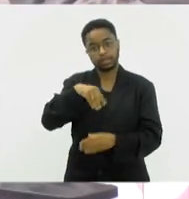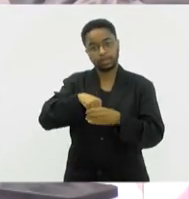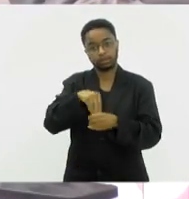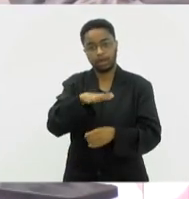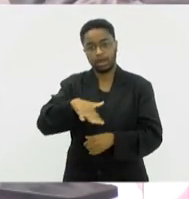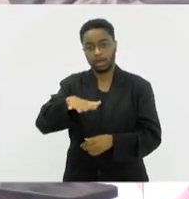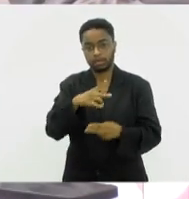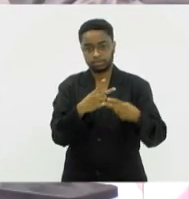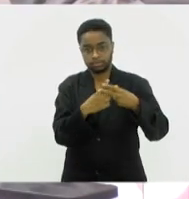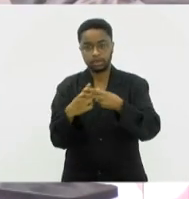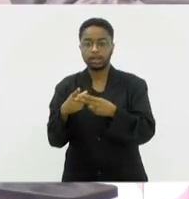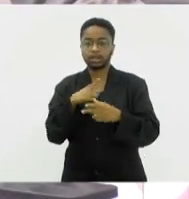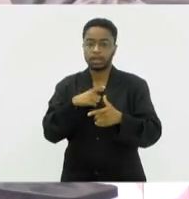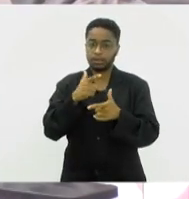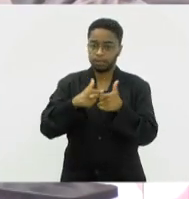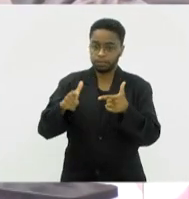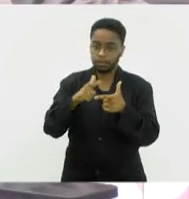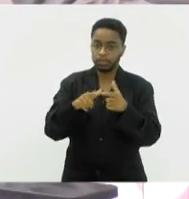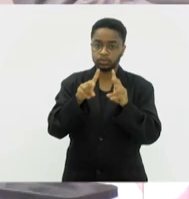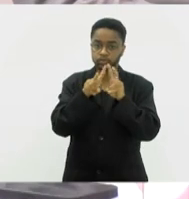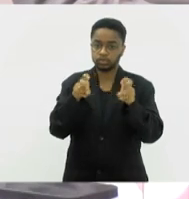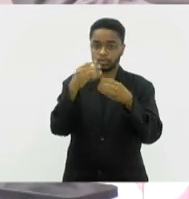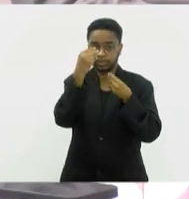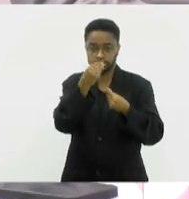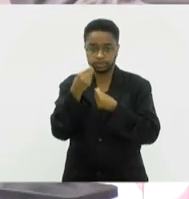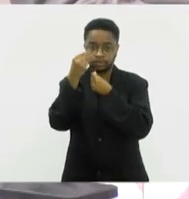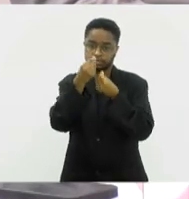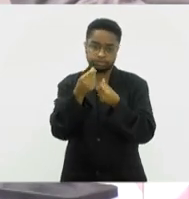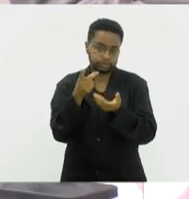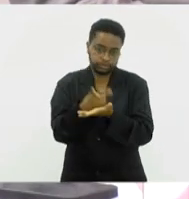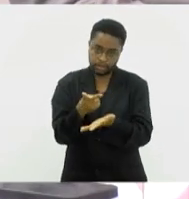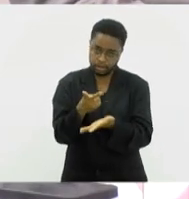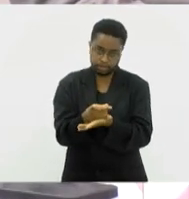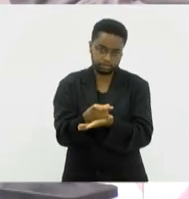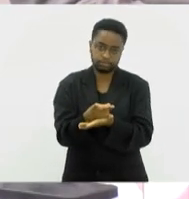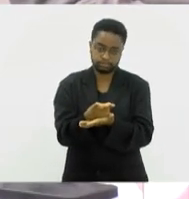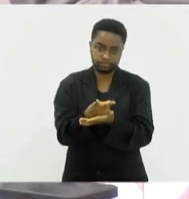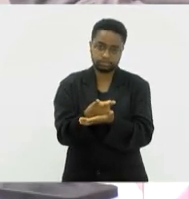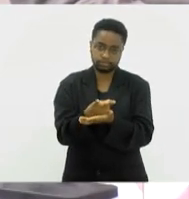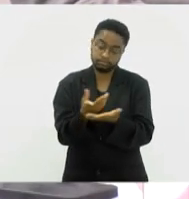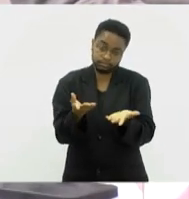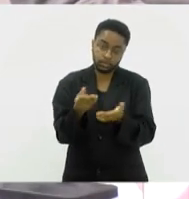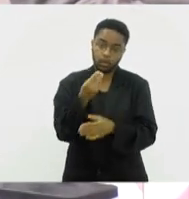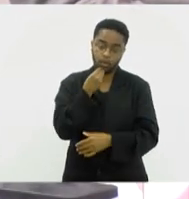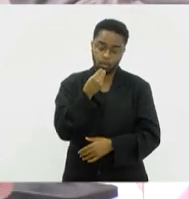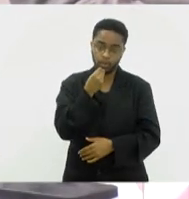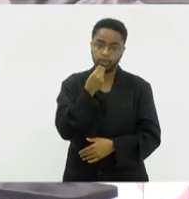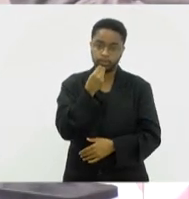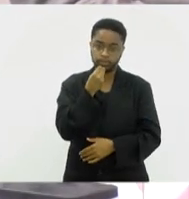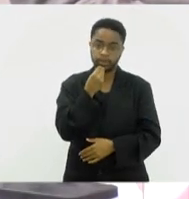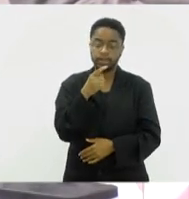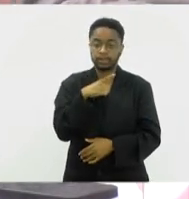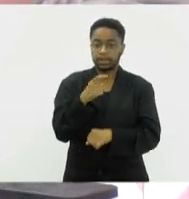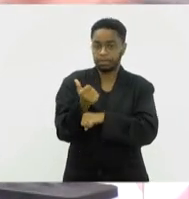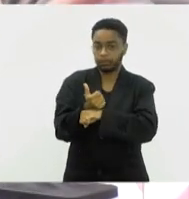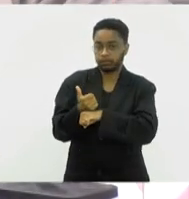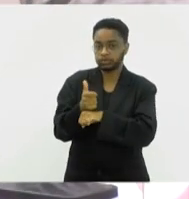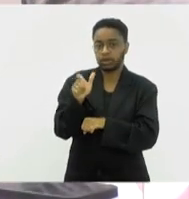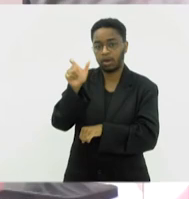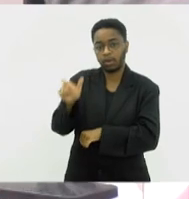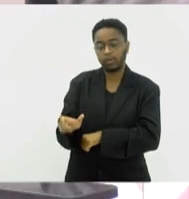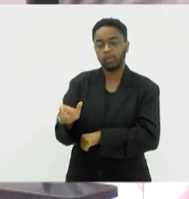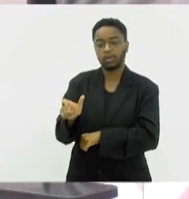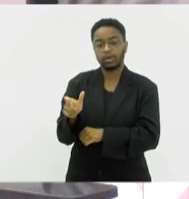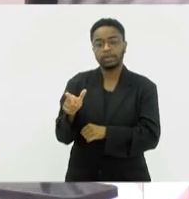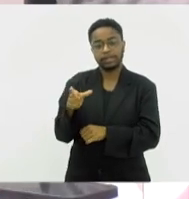prisional problemas relacionados à sexualidade constantemente, e que, obviamente, ter uma profissional psicóloga